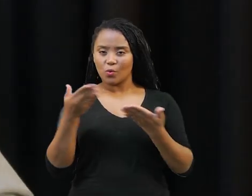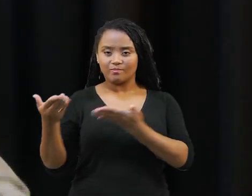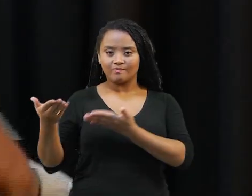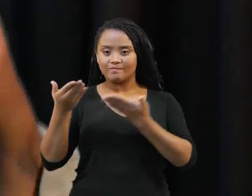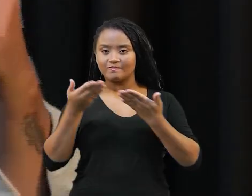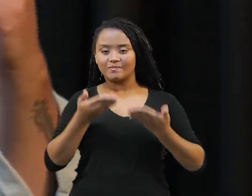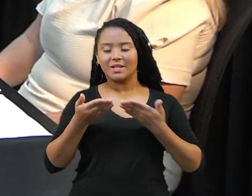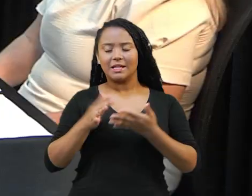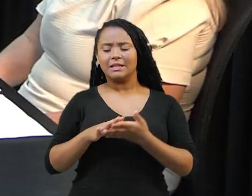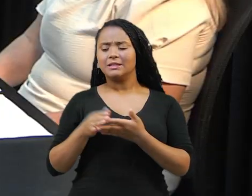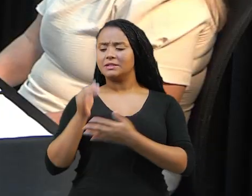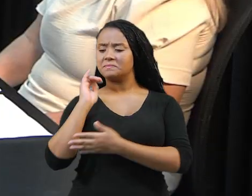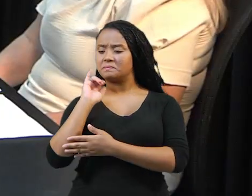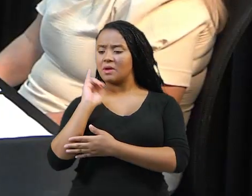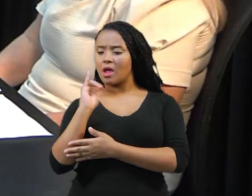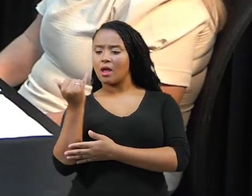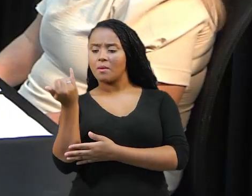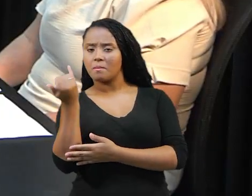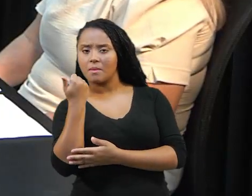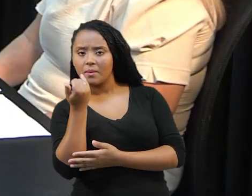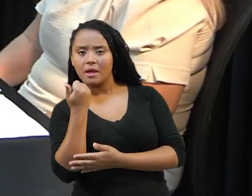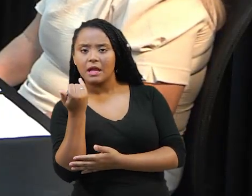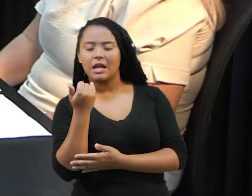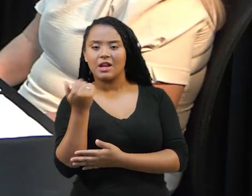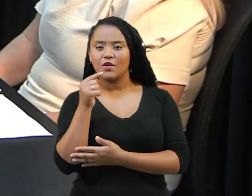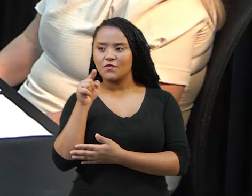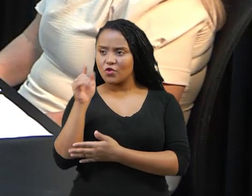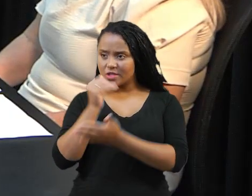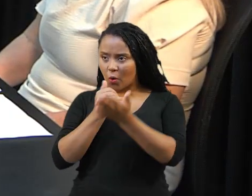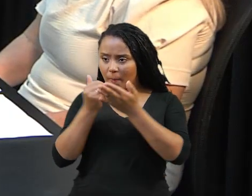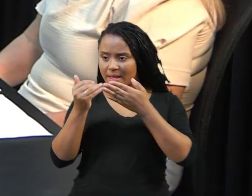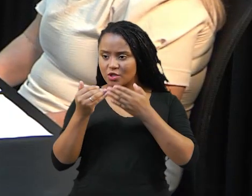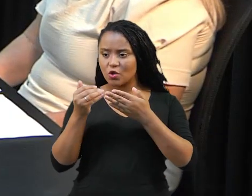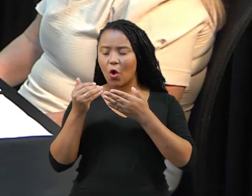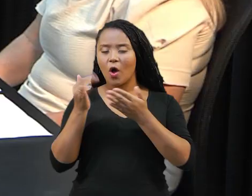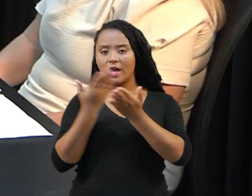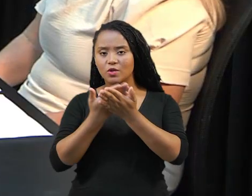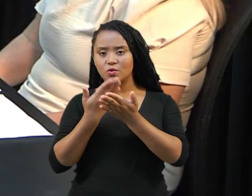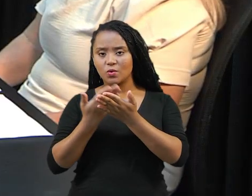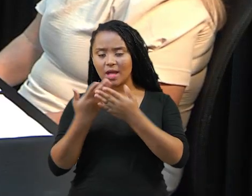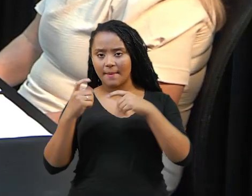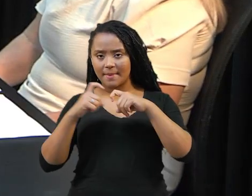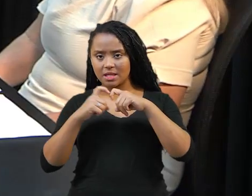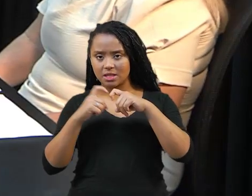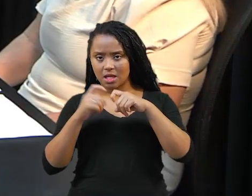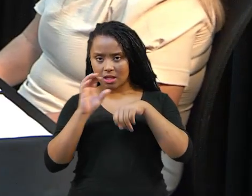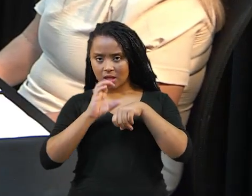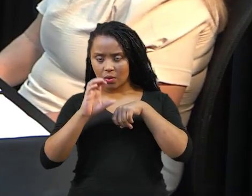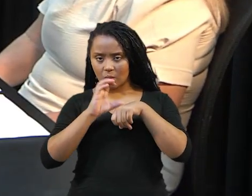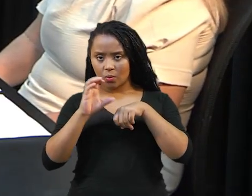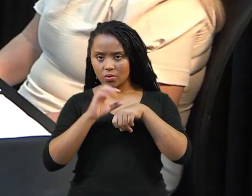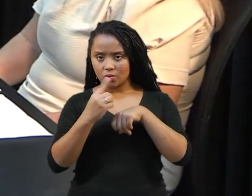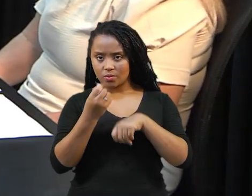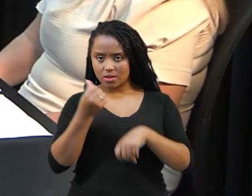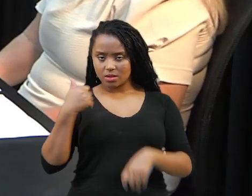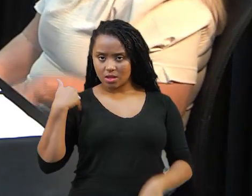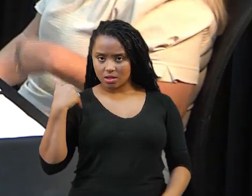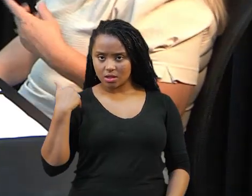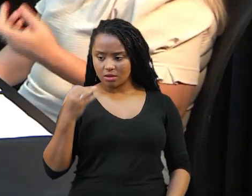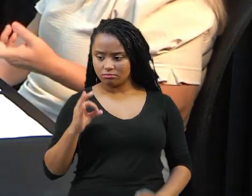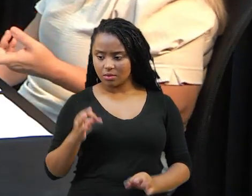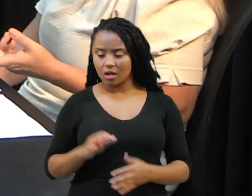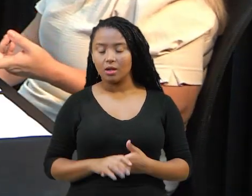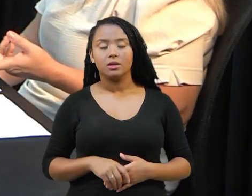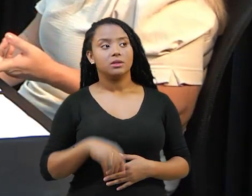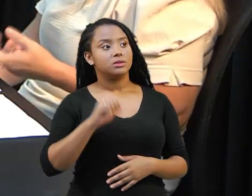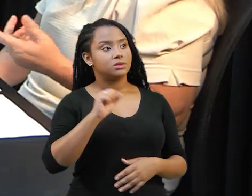hoje. A gente está aqui contando histórias, ele entrou na medicina com 16 anos, Liane? 16 anos. Ele não era o